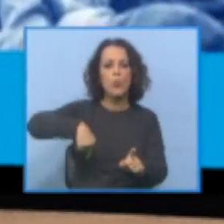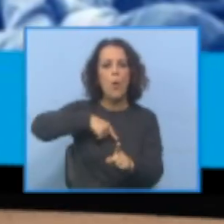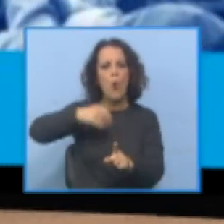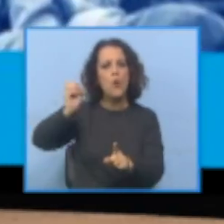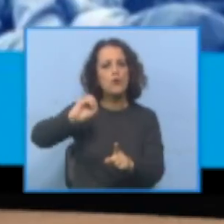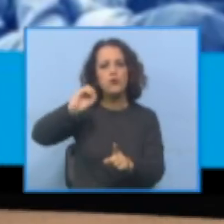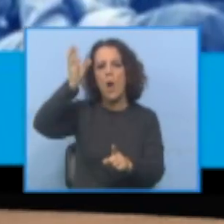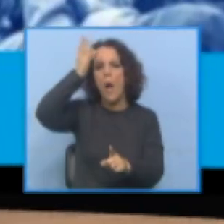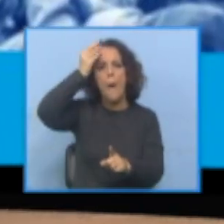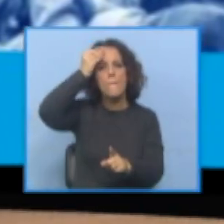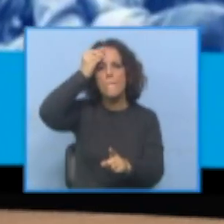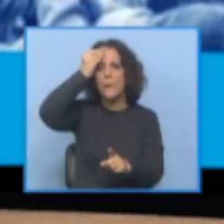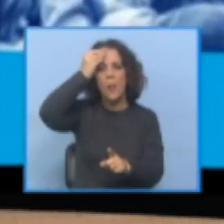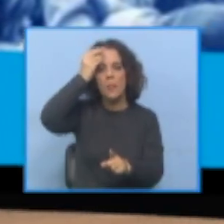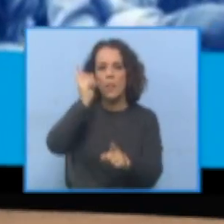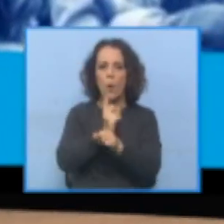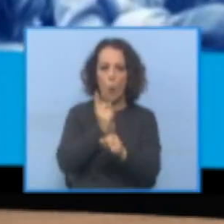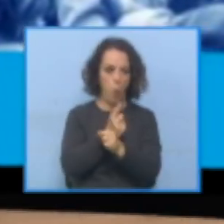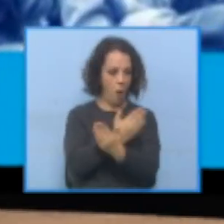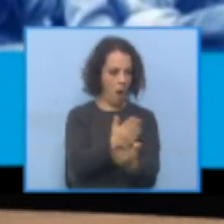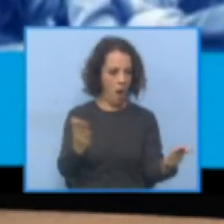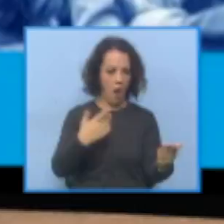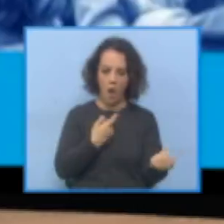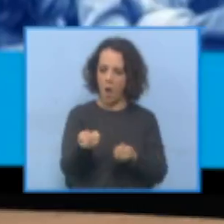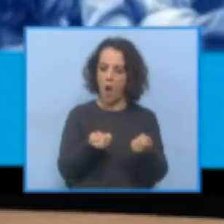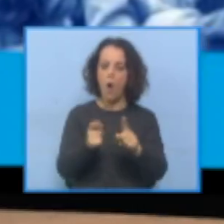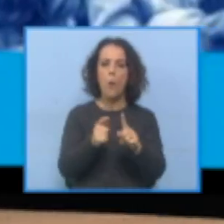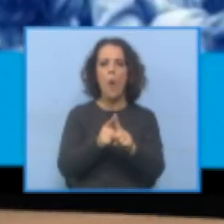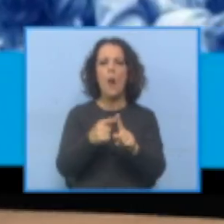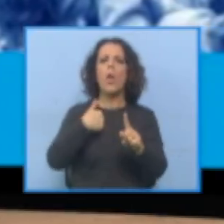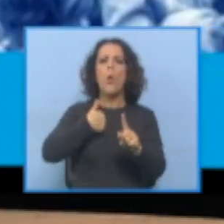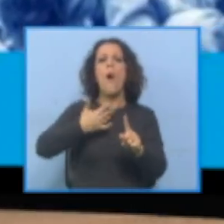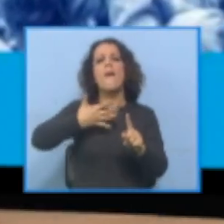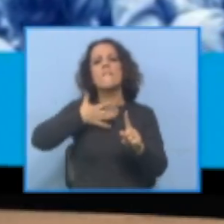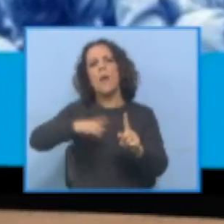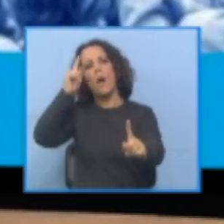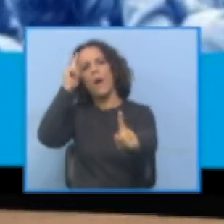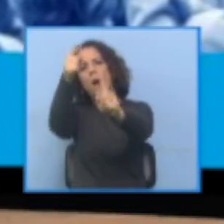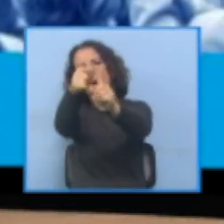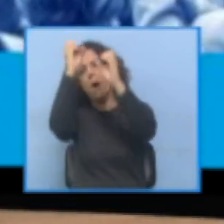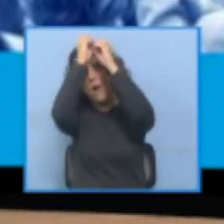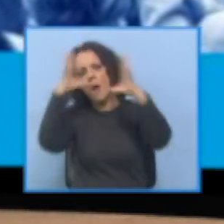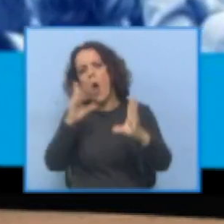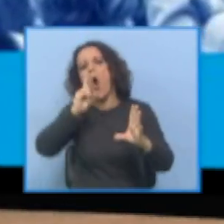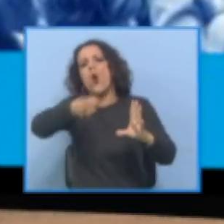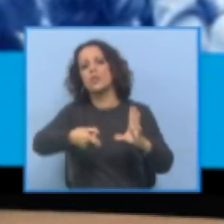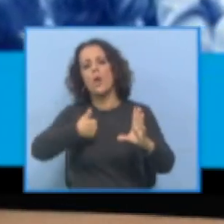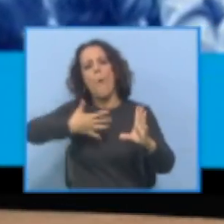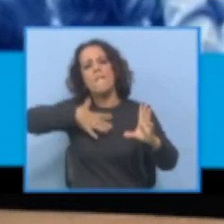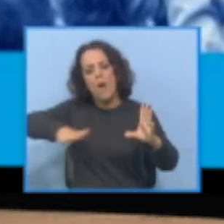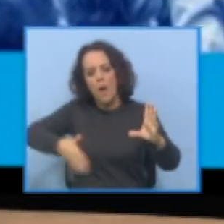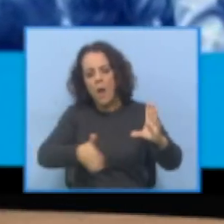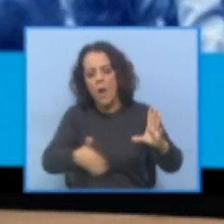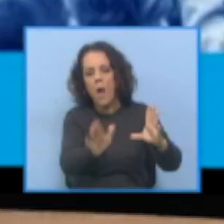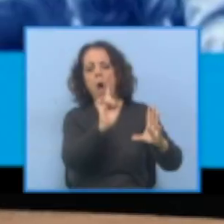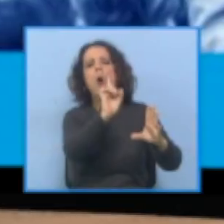gerir as coisas em que estamos, definir uma visão, para onde é que eu quero ir, por onde é que eu quero ir, para onde,